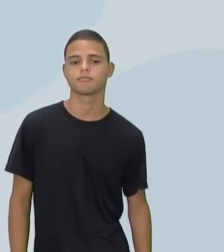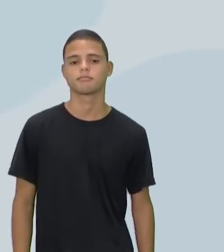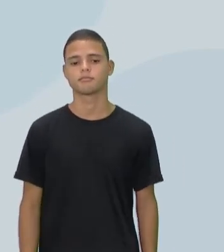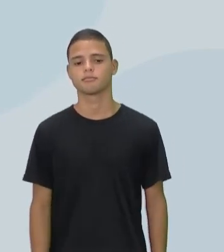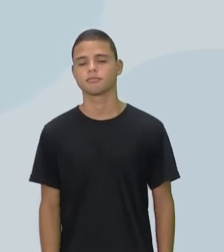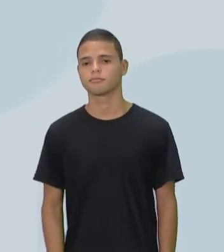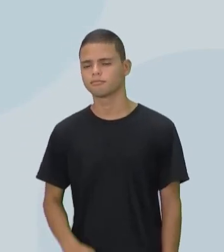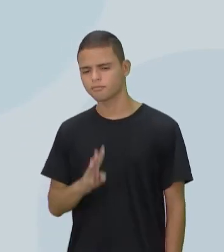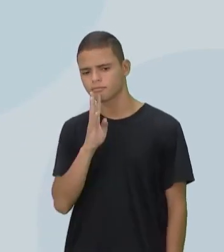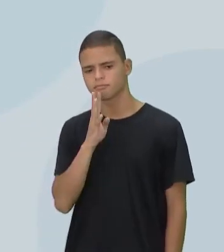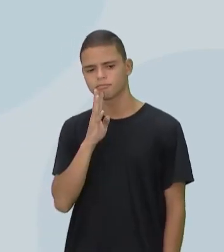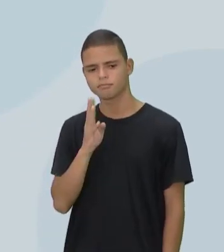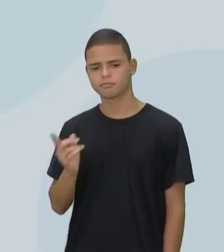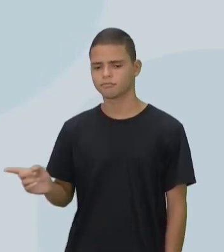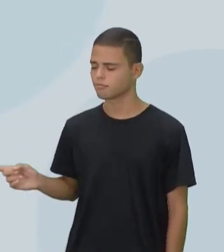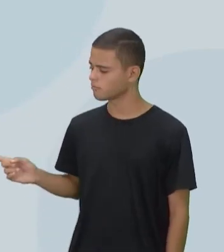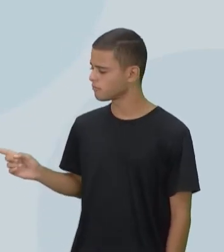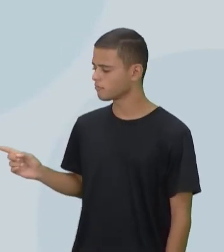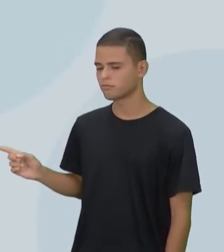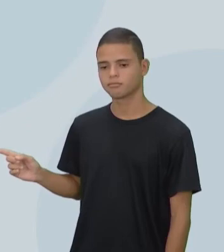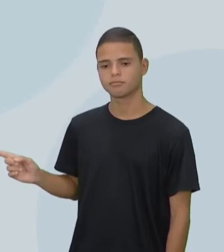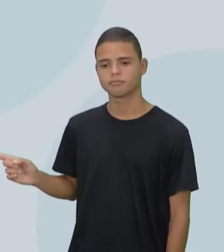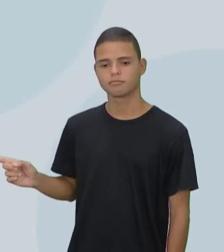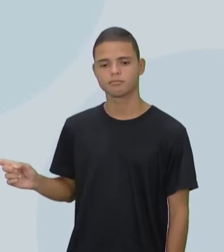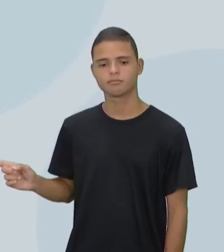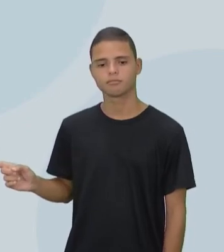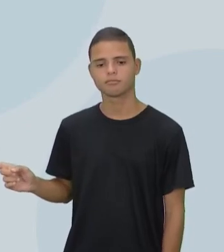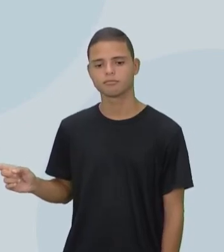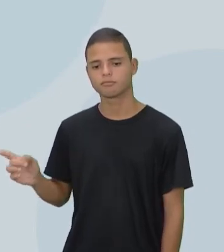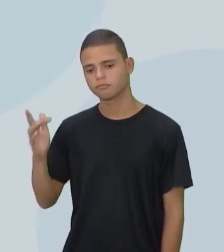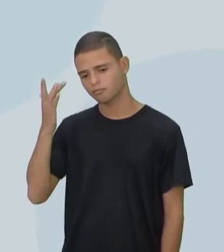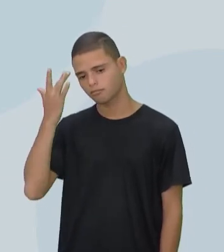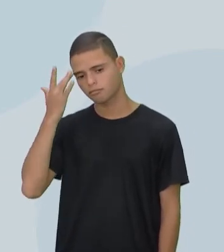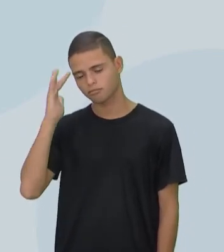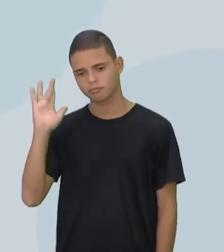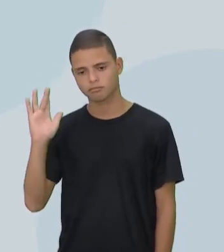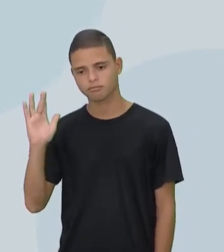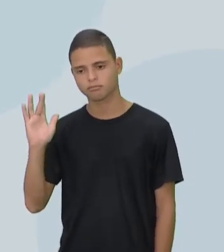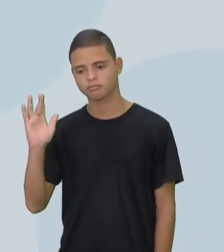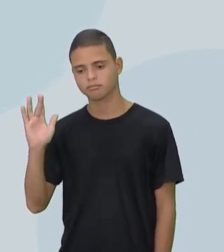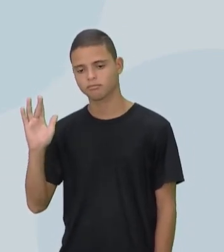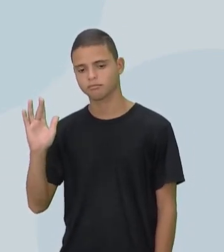Já conhece nitrato de sódio? Já ouviu comentar sobre nitrato de sódio? Saber. Sódio, a única